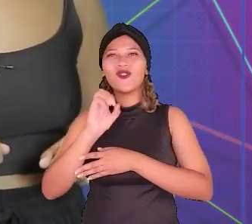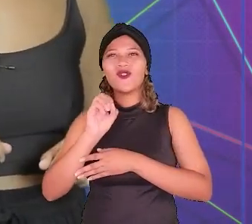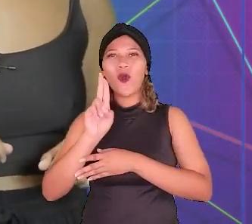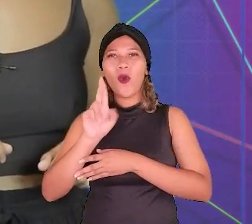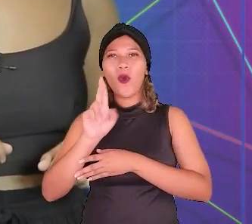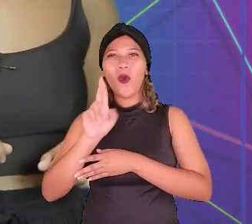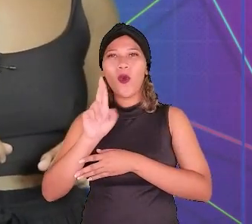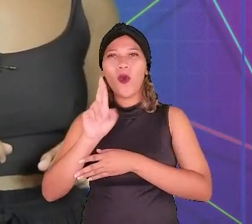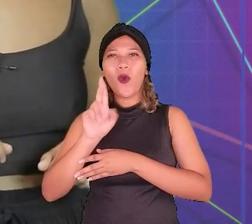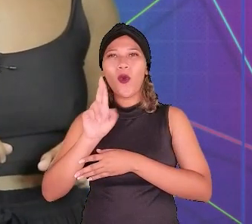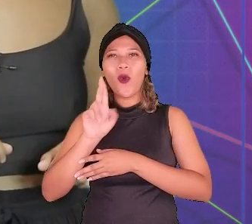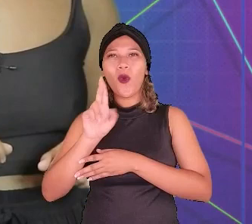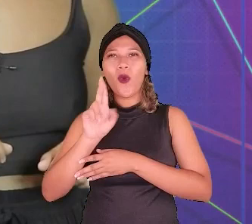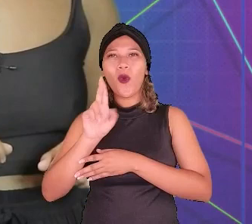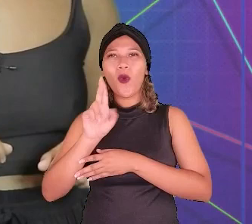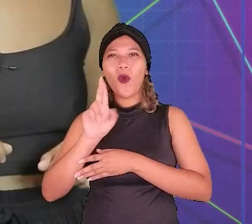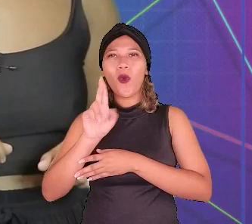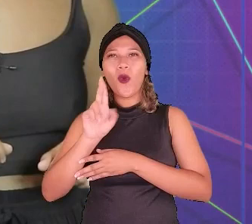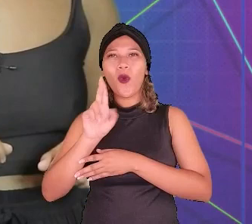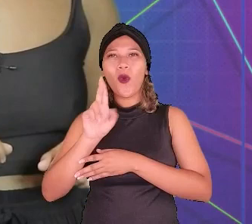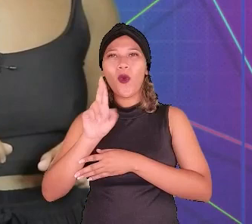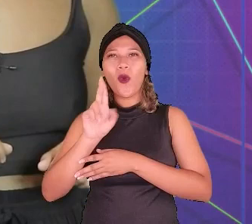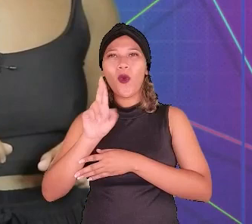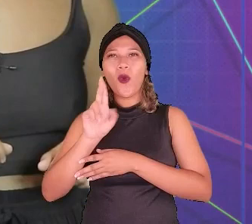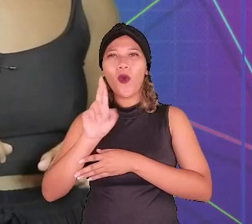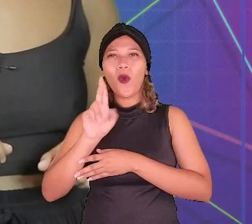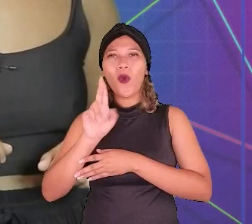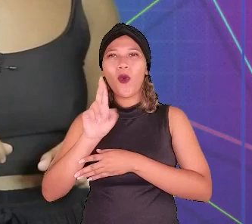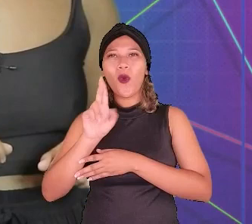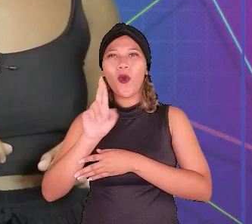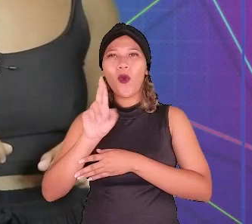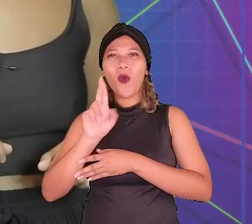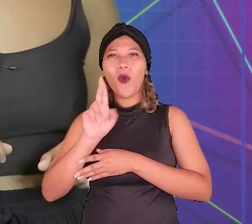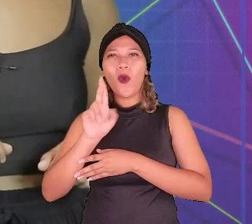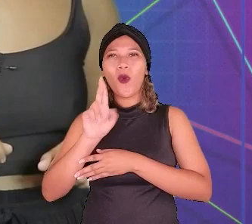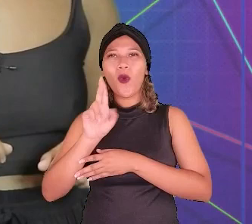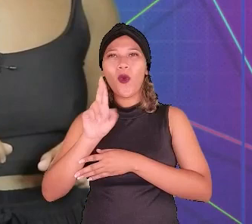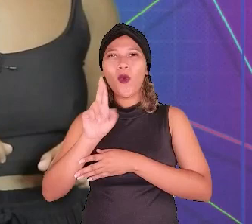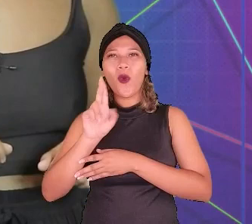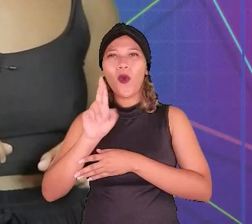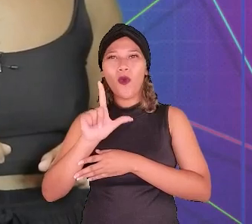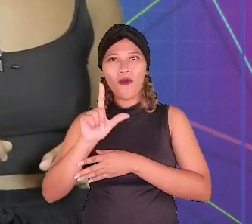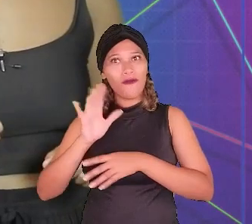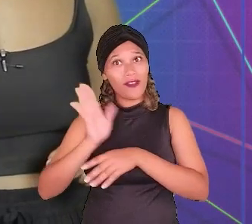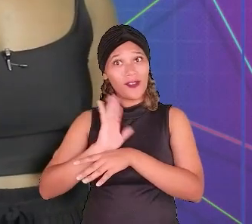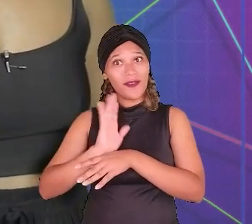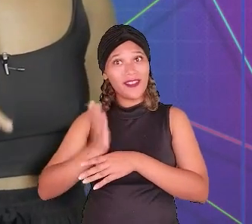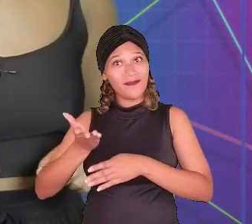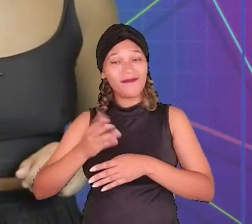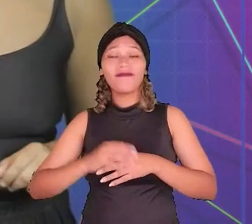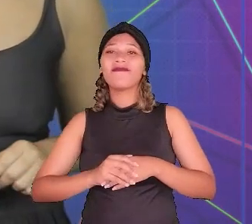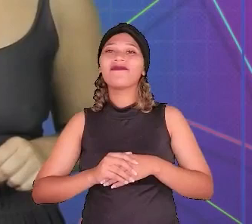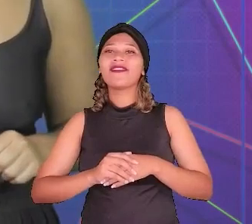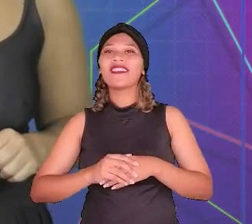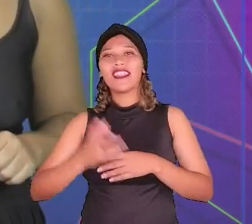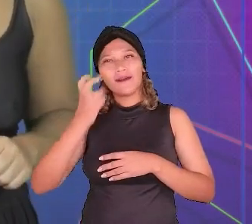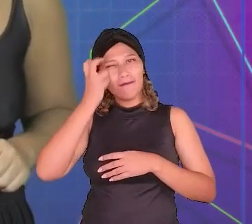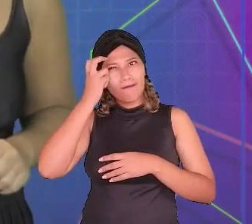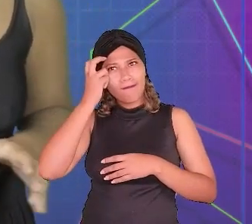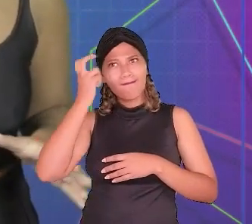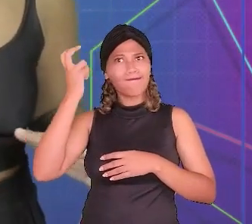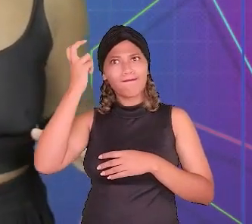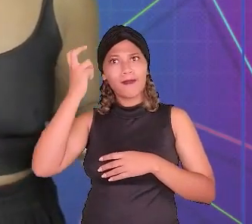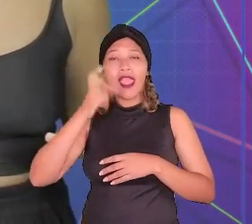Soul. Imagem de Joe Gardner. Um desenho de um homem negro, com bigode, óculos e chapéu cinza. Ele está com um gato em seu ombro. Número 2. O